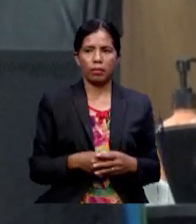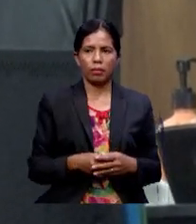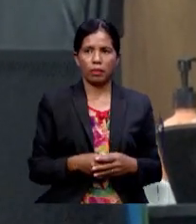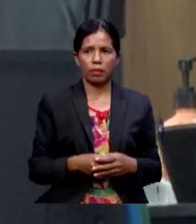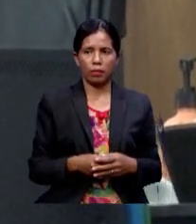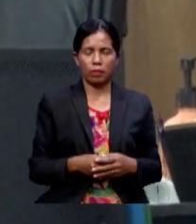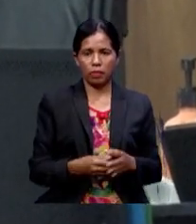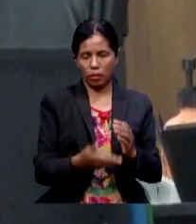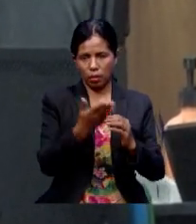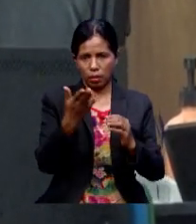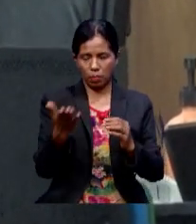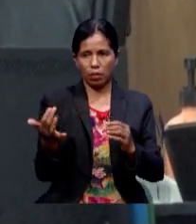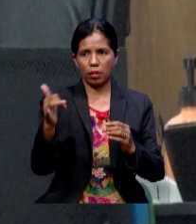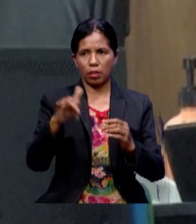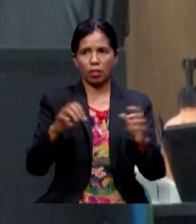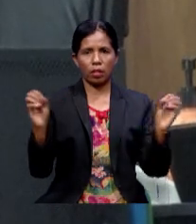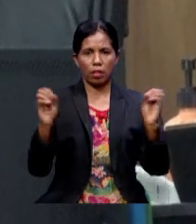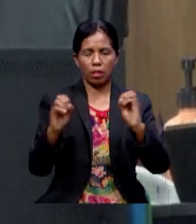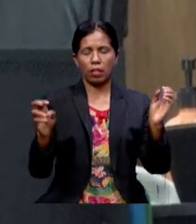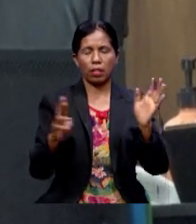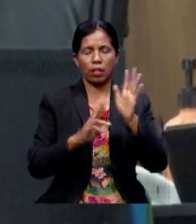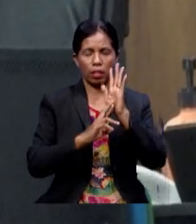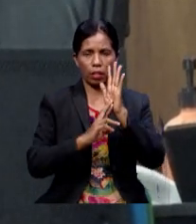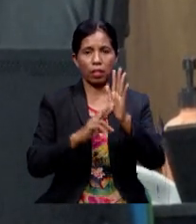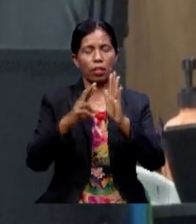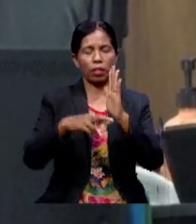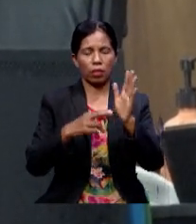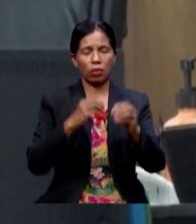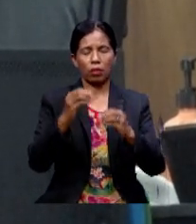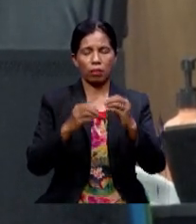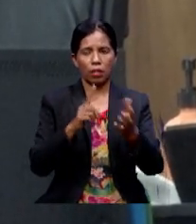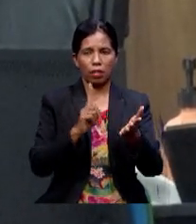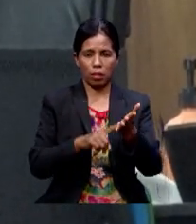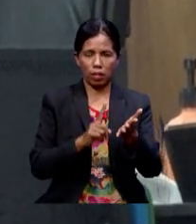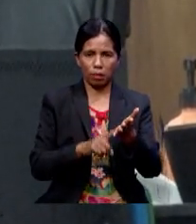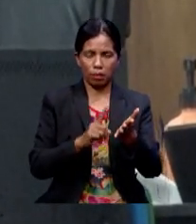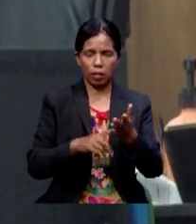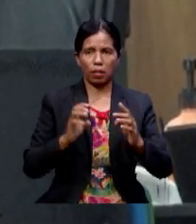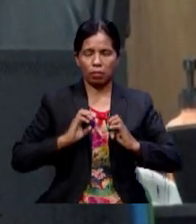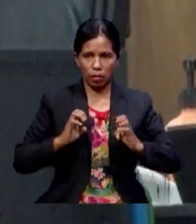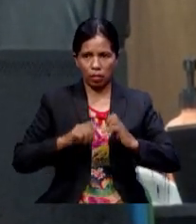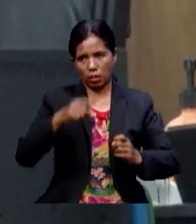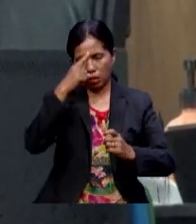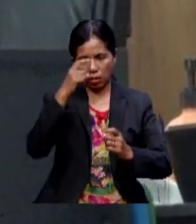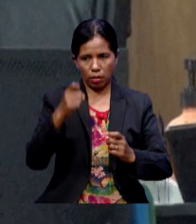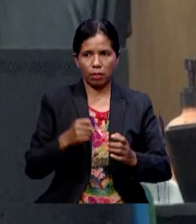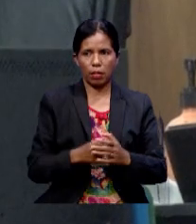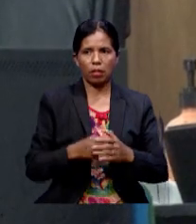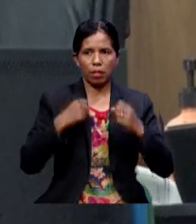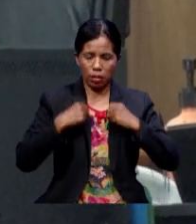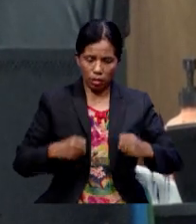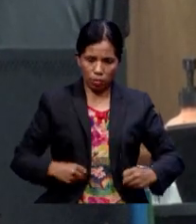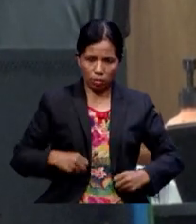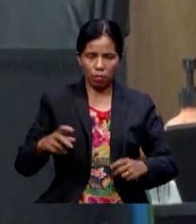Guiar, ito pode ser lá e requerimento rumo a corna para debate urgência. Tamba interesse saúde